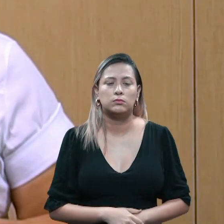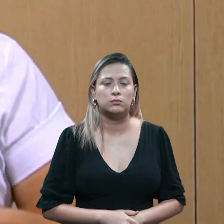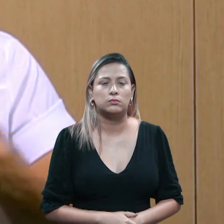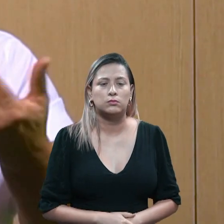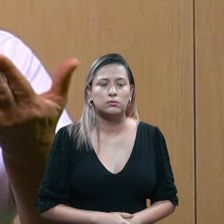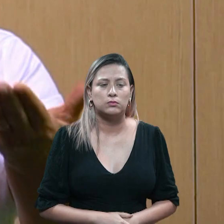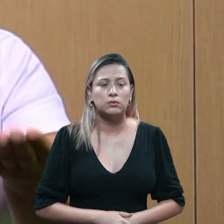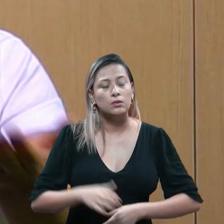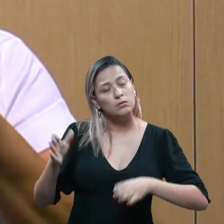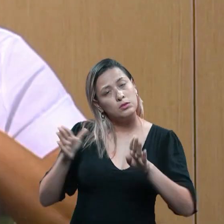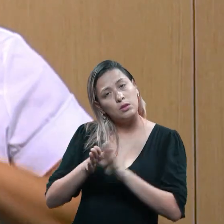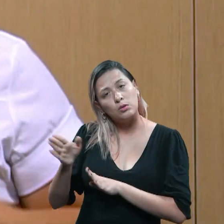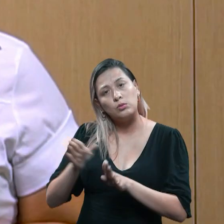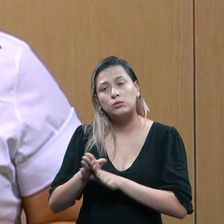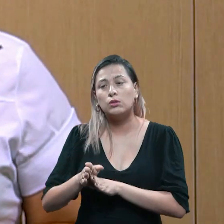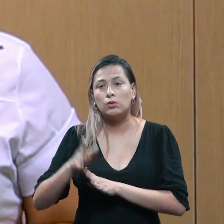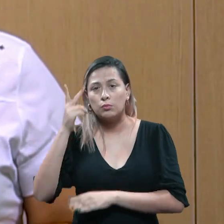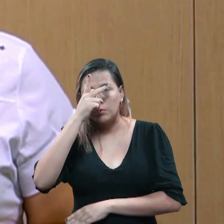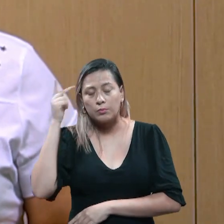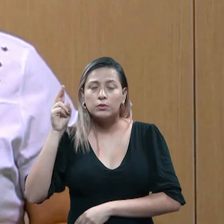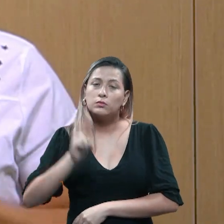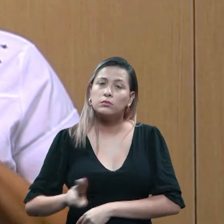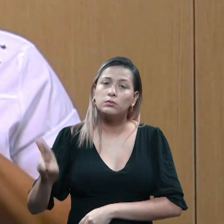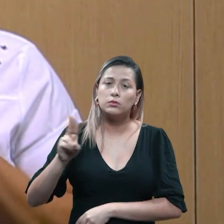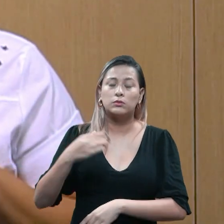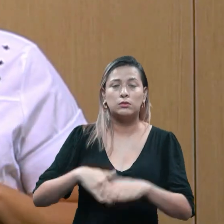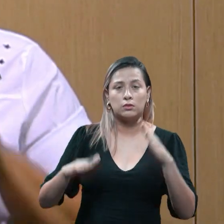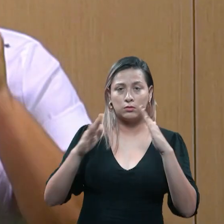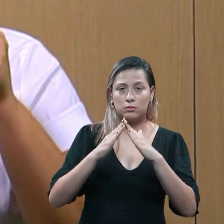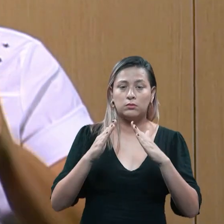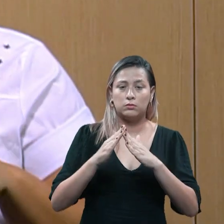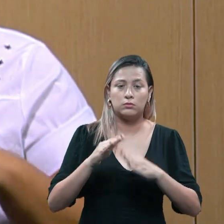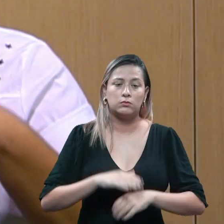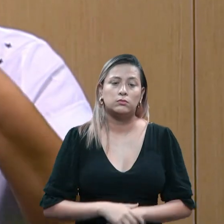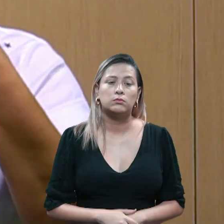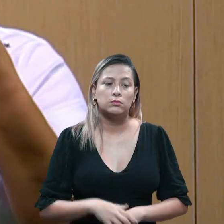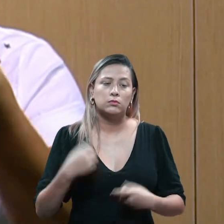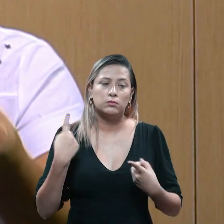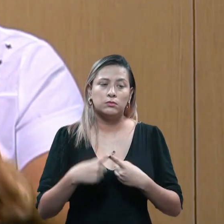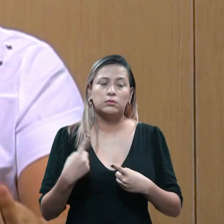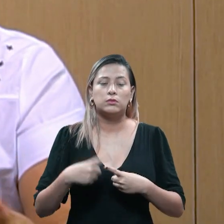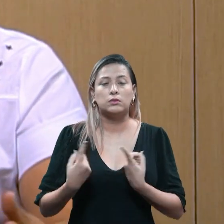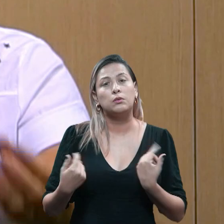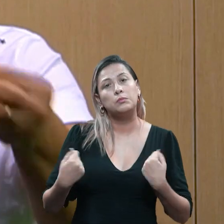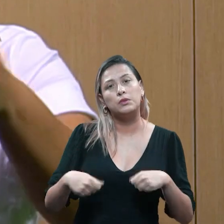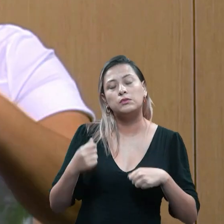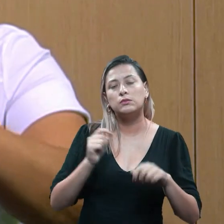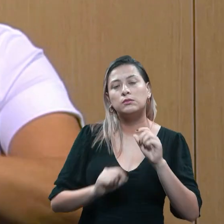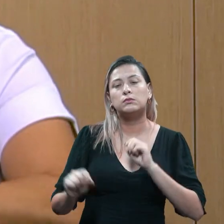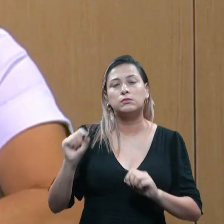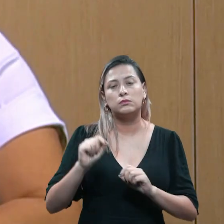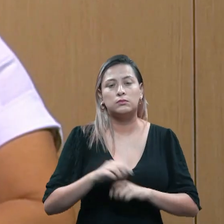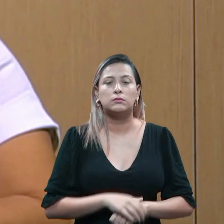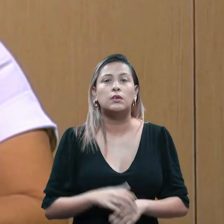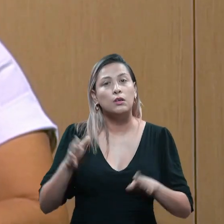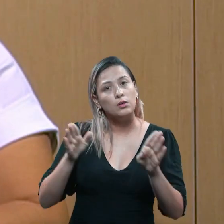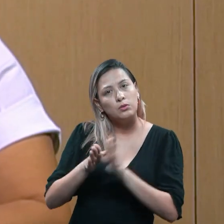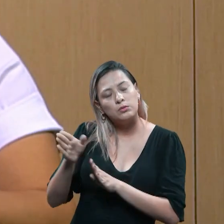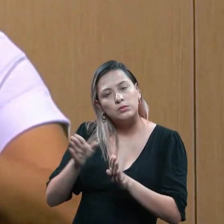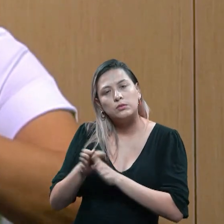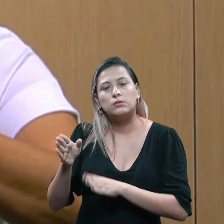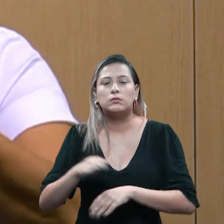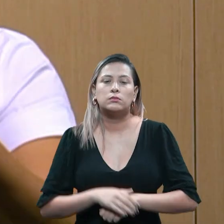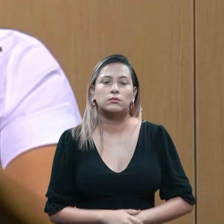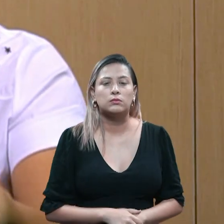você orientou o seu cliente para o uso domiciliar. Claro, porque você precisa orientar seu